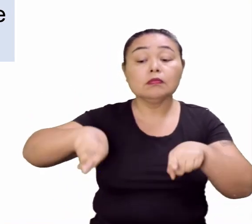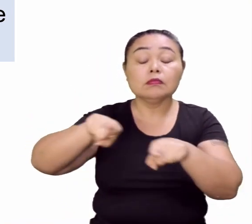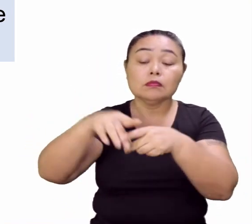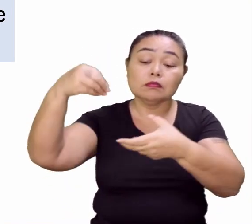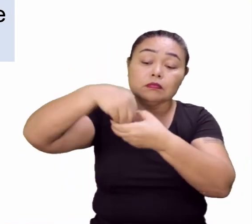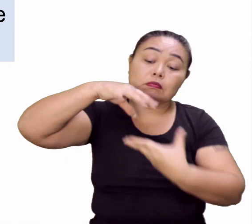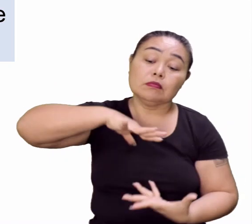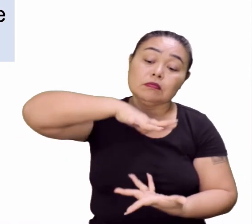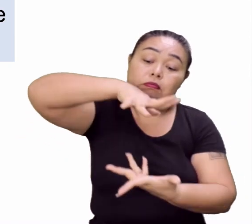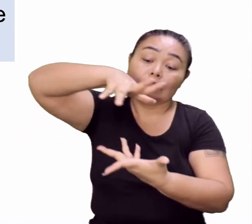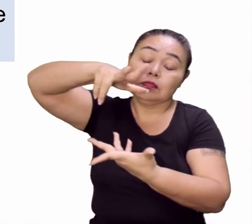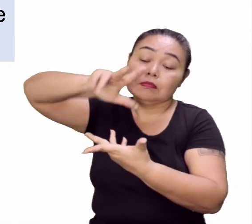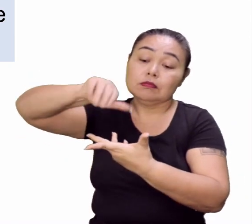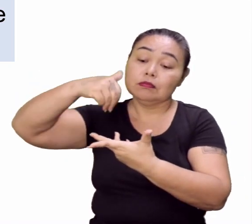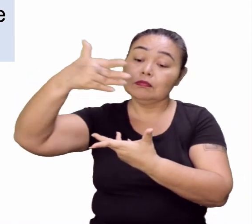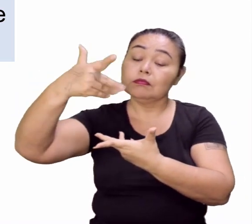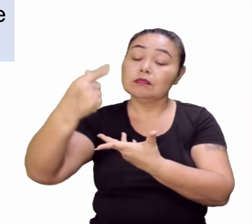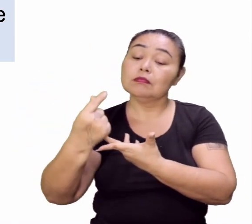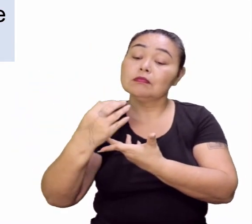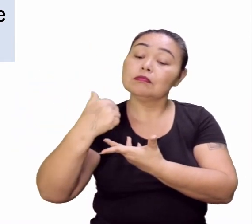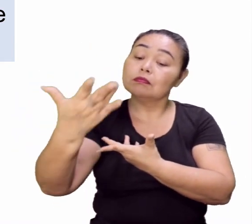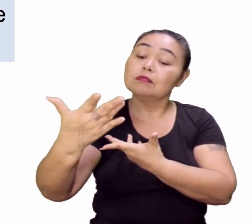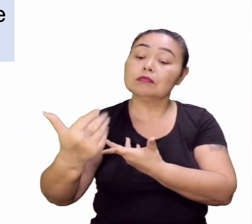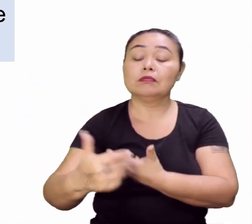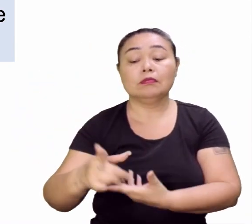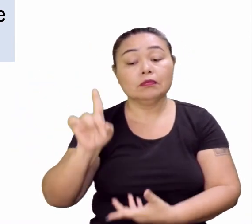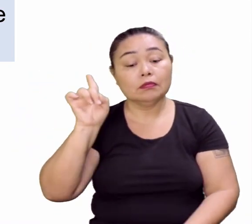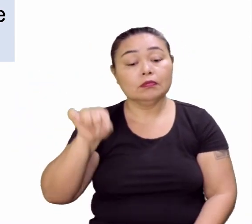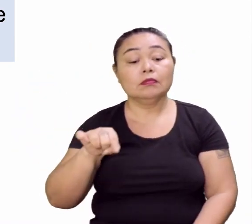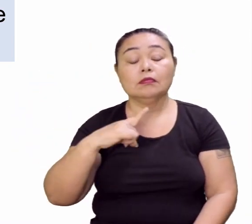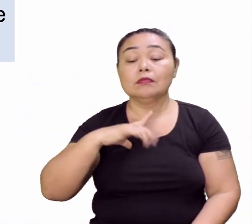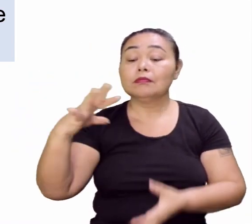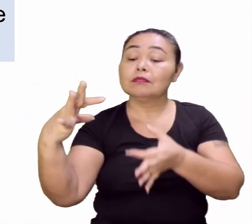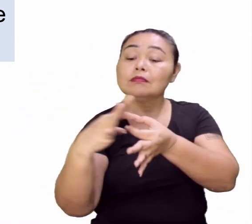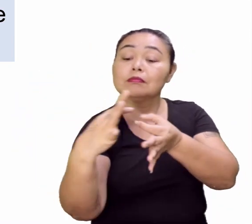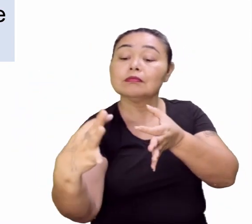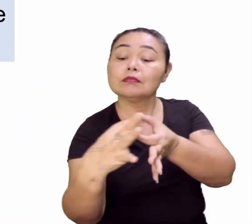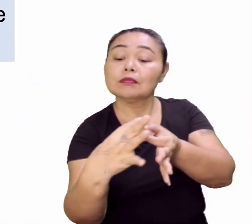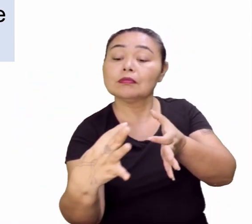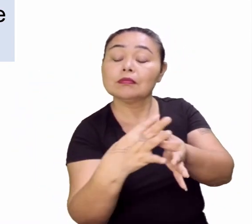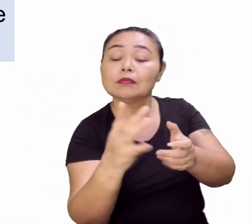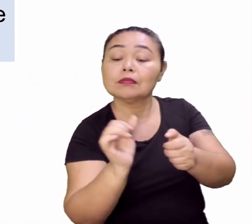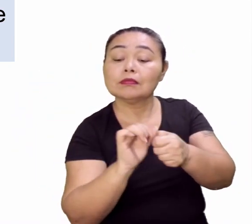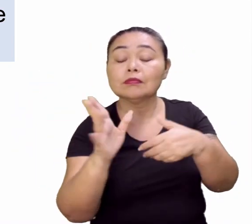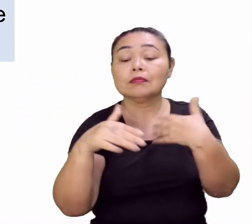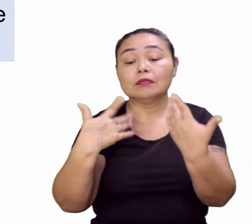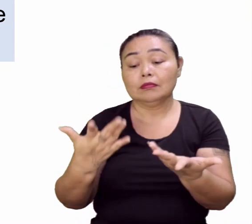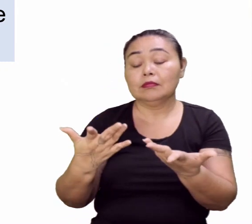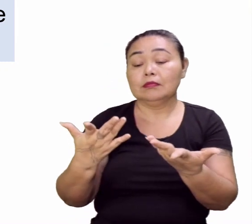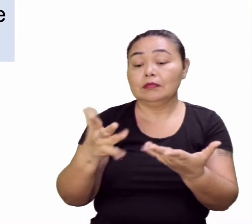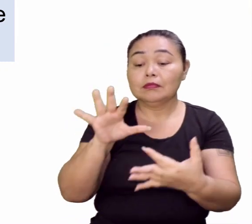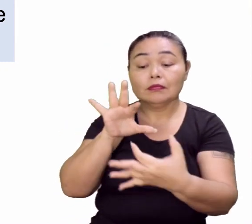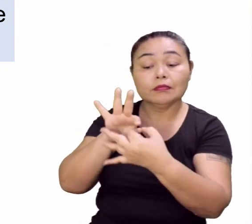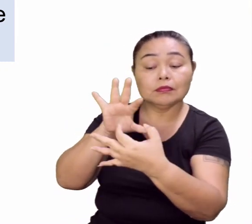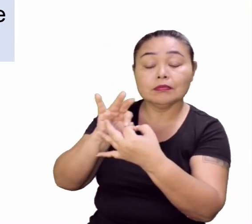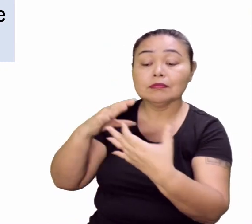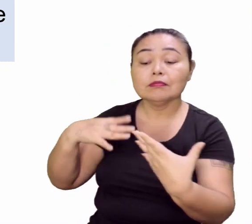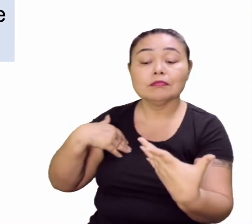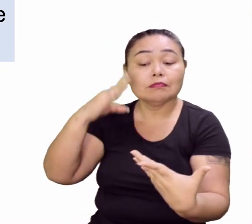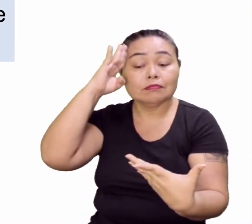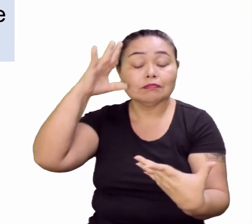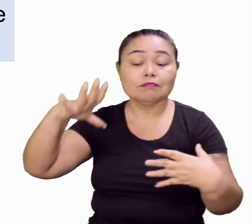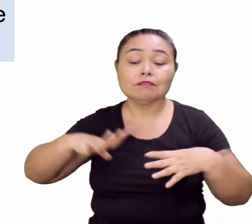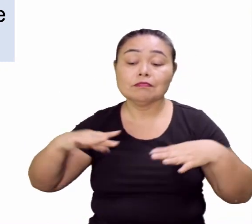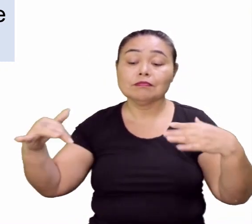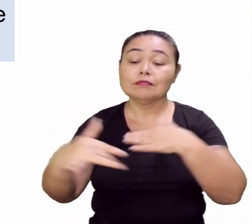que influencia na economia mundial, né? E essa está relacionada a essa conectividade. Exato. Os principais centros